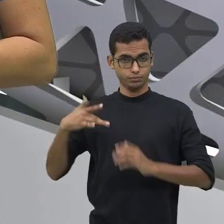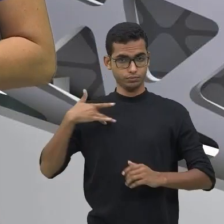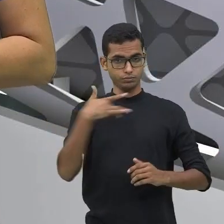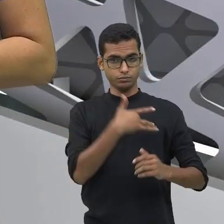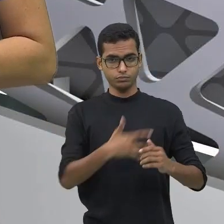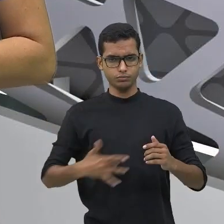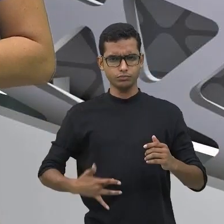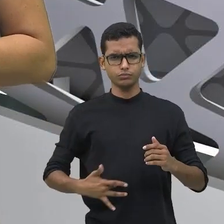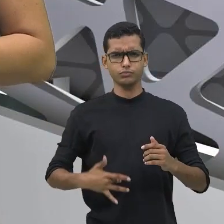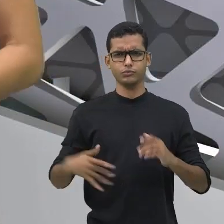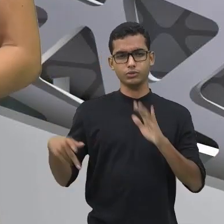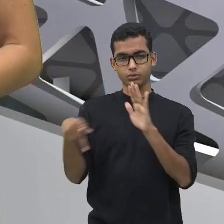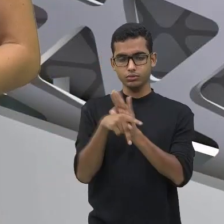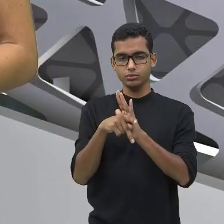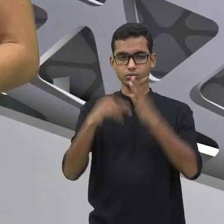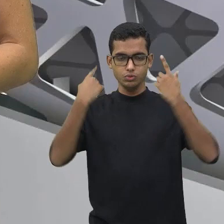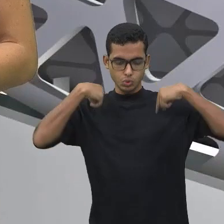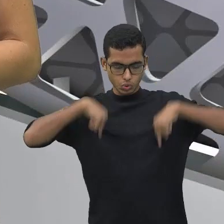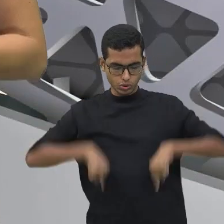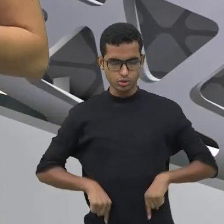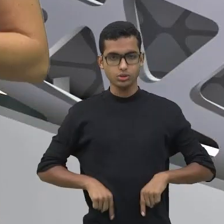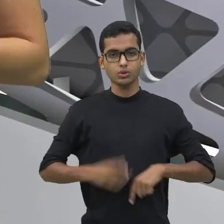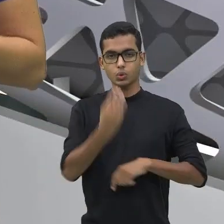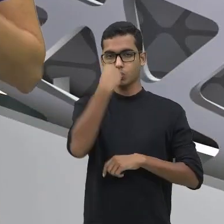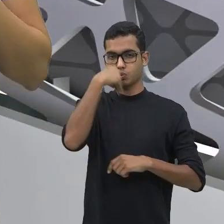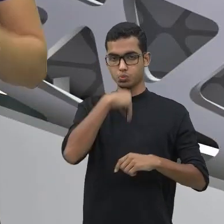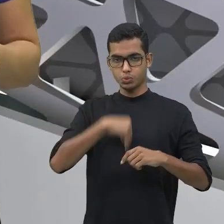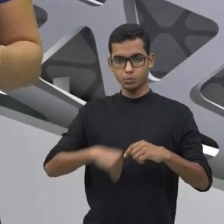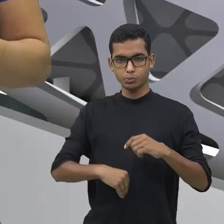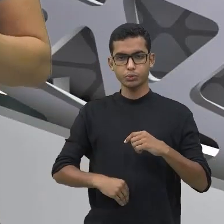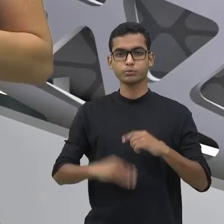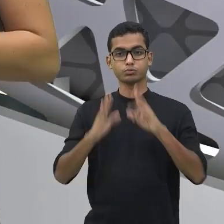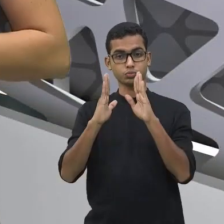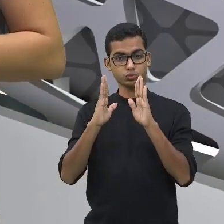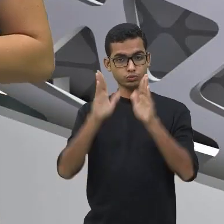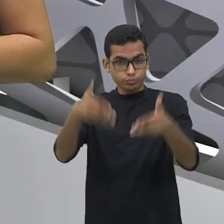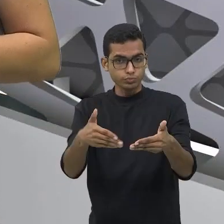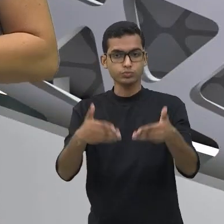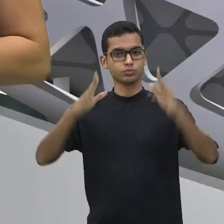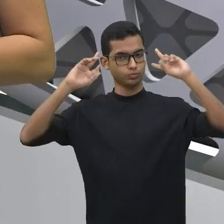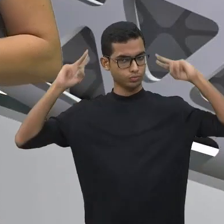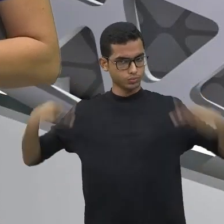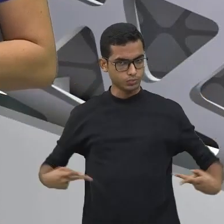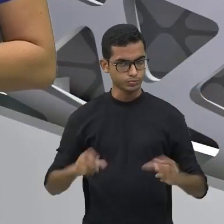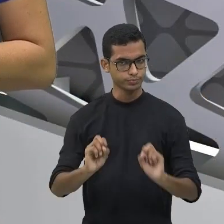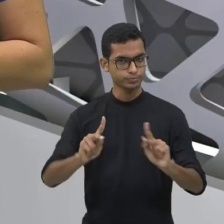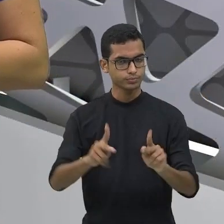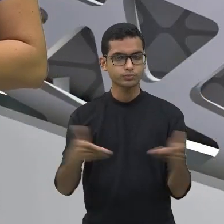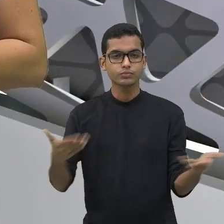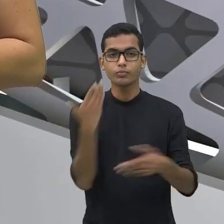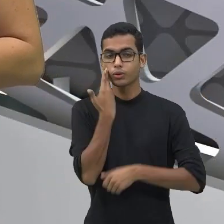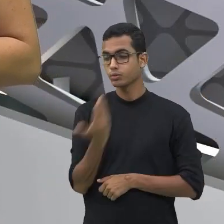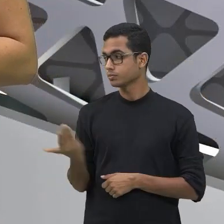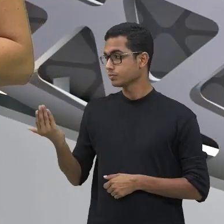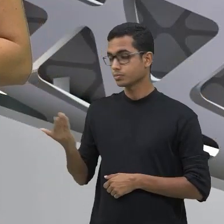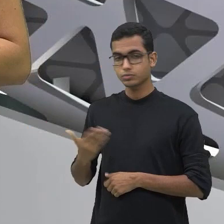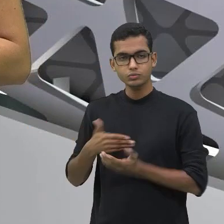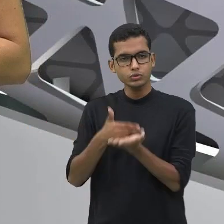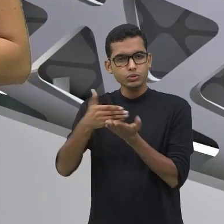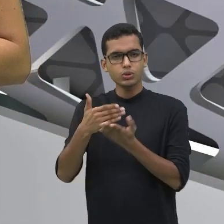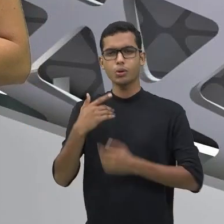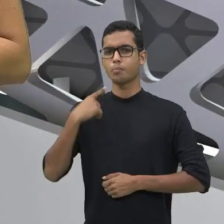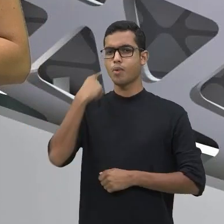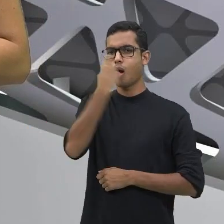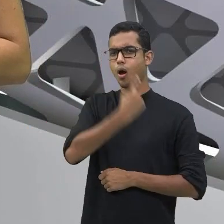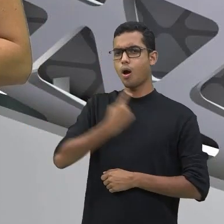sistema digestório humano. Lembra que a gente agora vai focar nos humanos. Então, a gente começa lá, ó, com a boca,